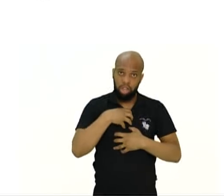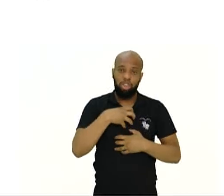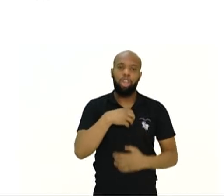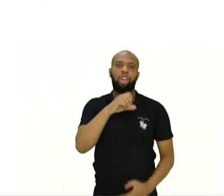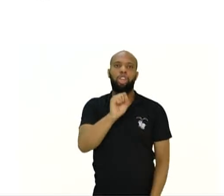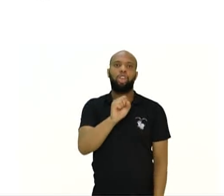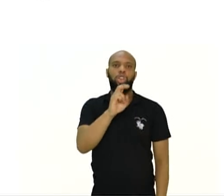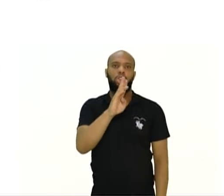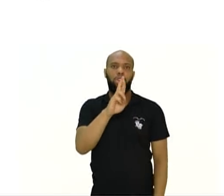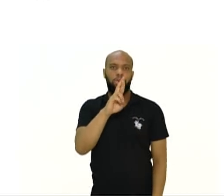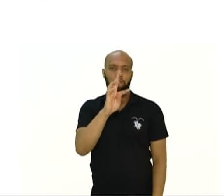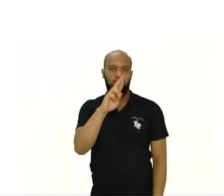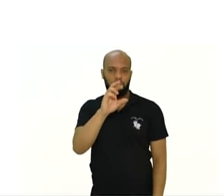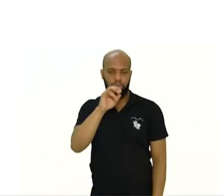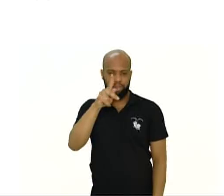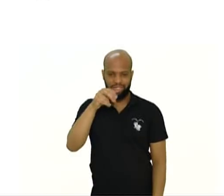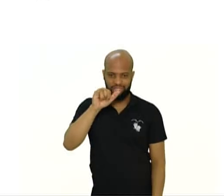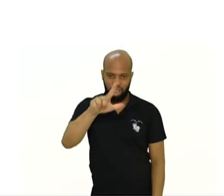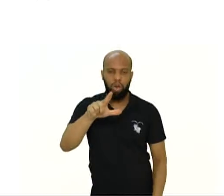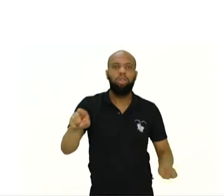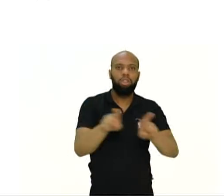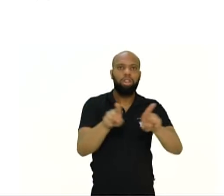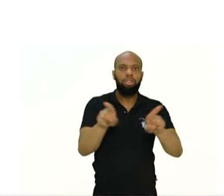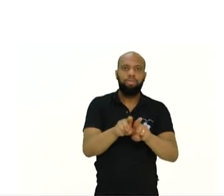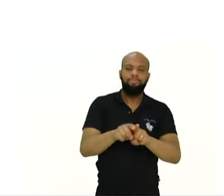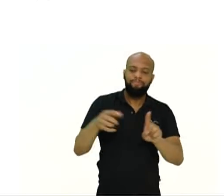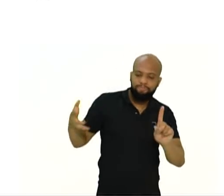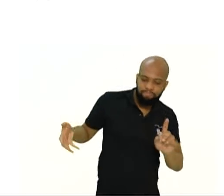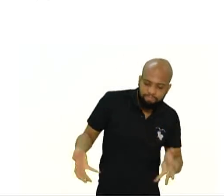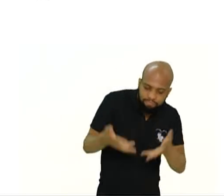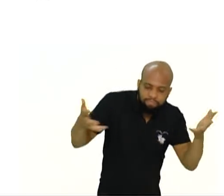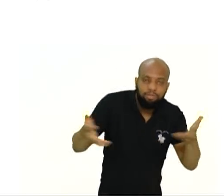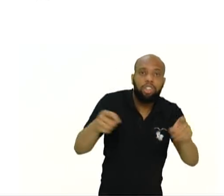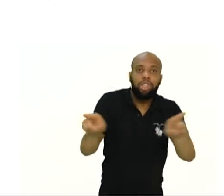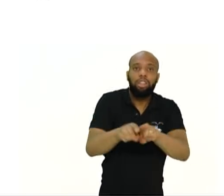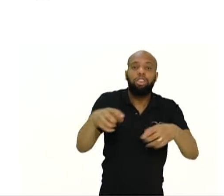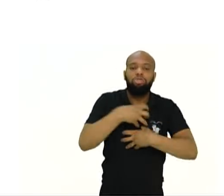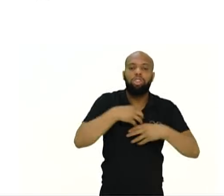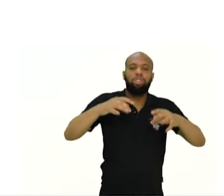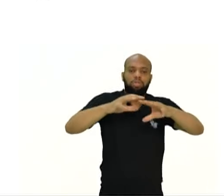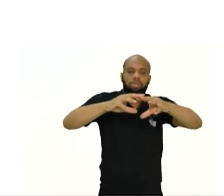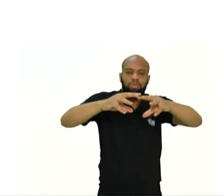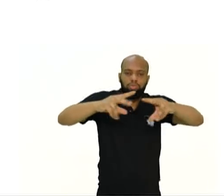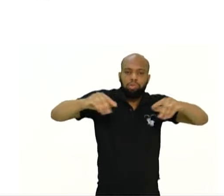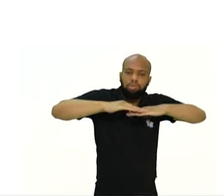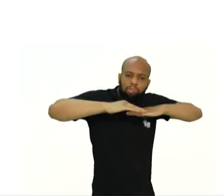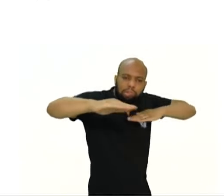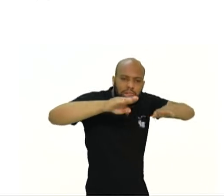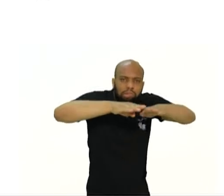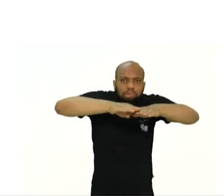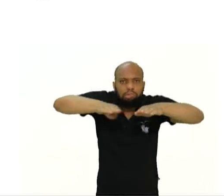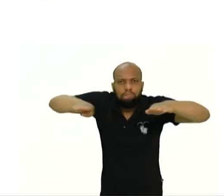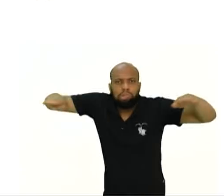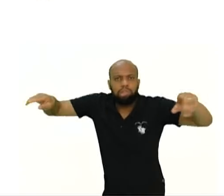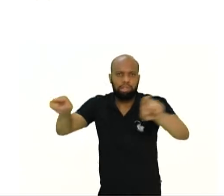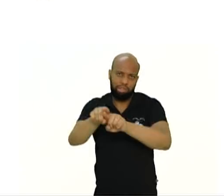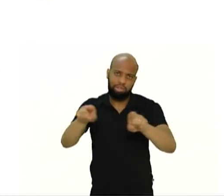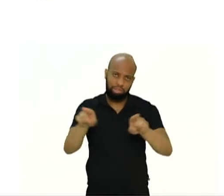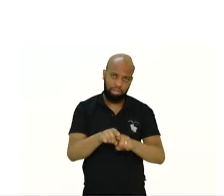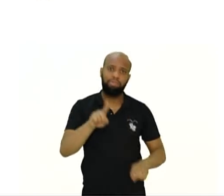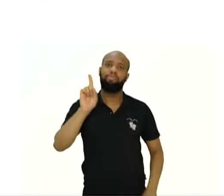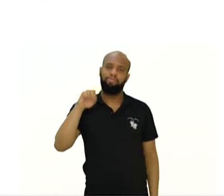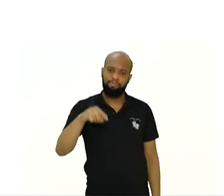favorece a produção agrícola e uma planície, né, de terrenos planos que também vão favorecer a questão